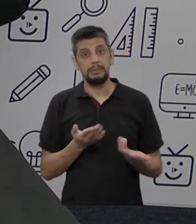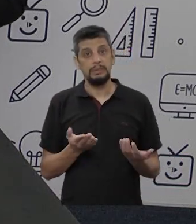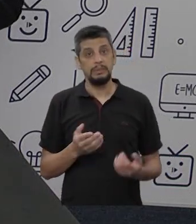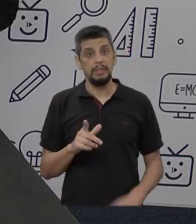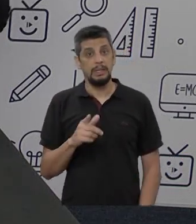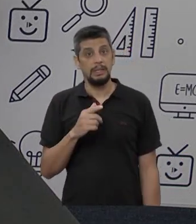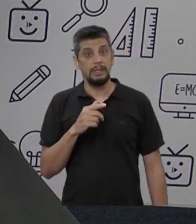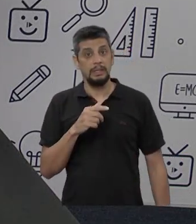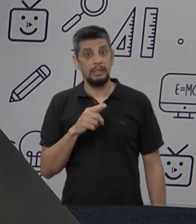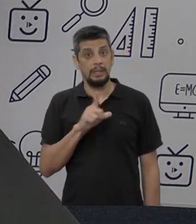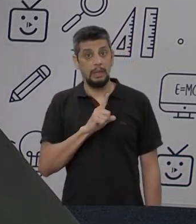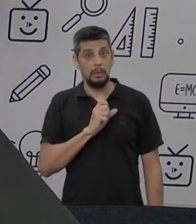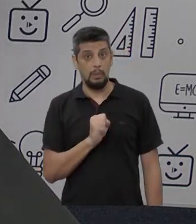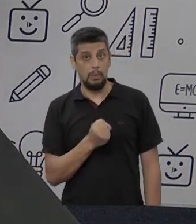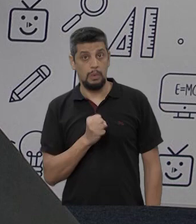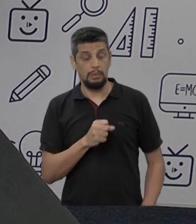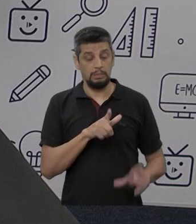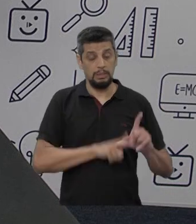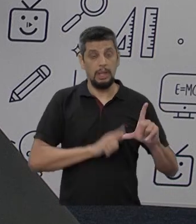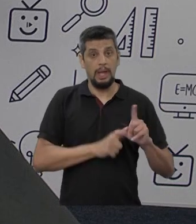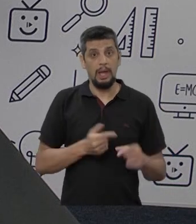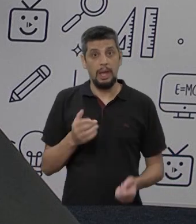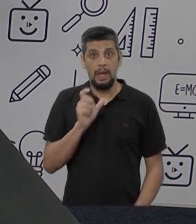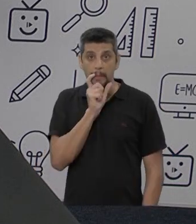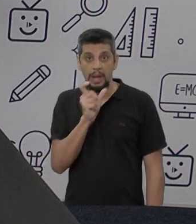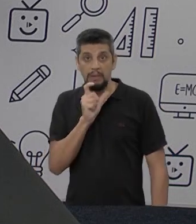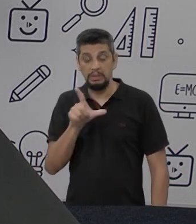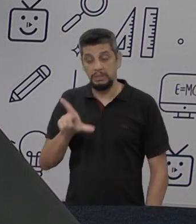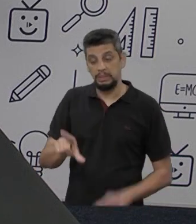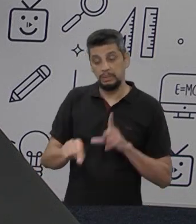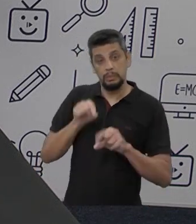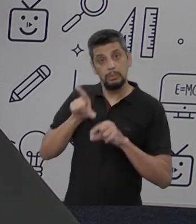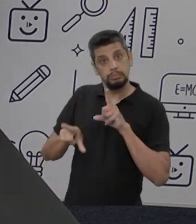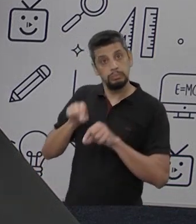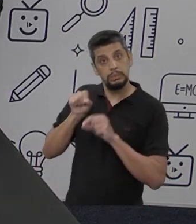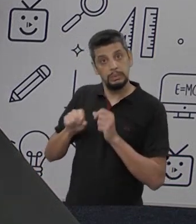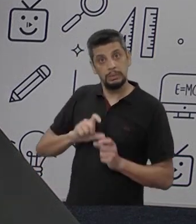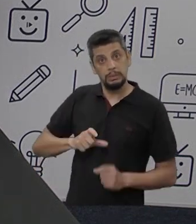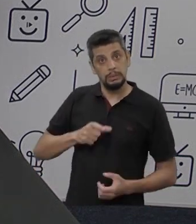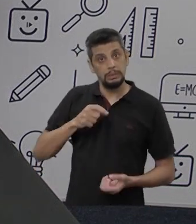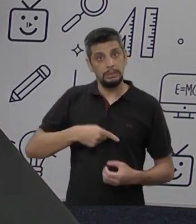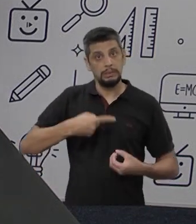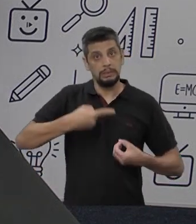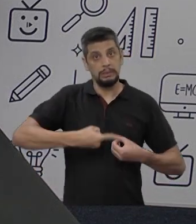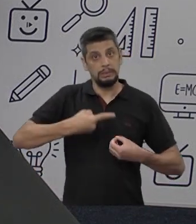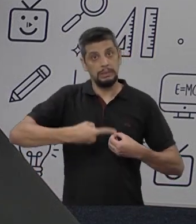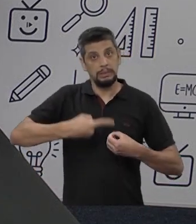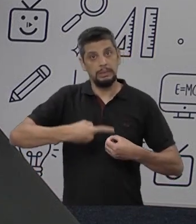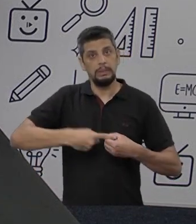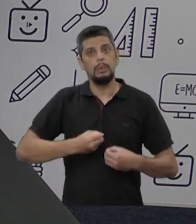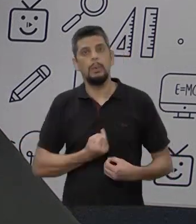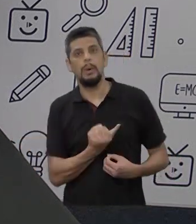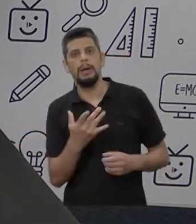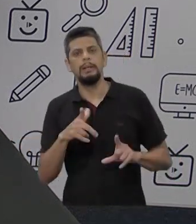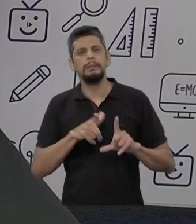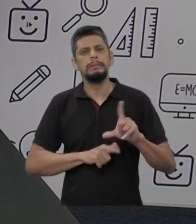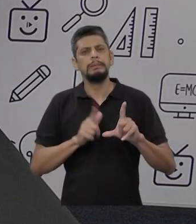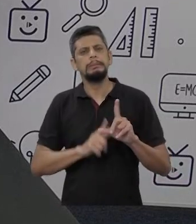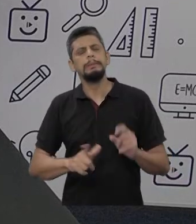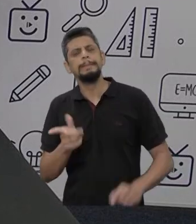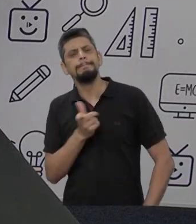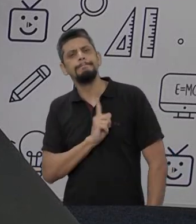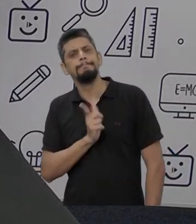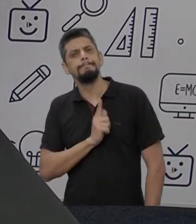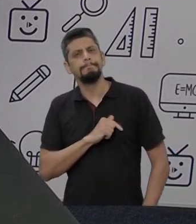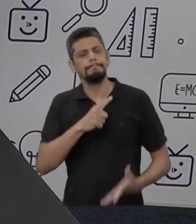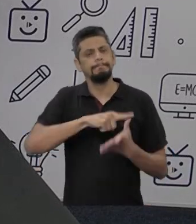professora Liliane tem 8 letras. A palavra que eu escolhi, que eu achei aqui nas nossas fichas, é cidade. Quantas letras será